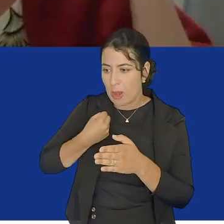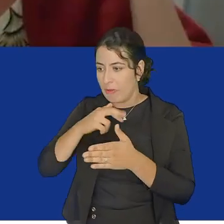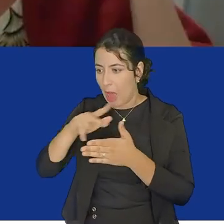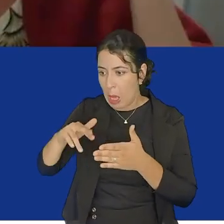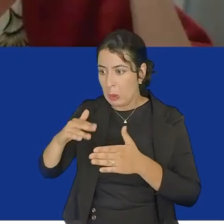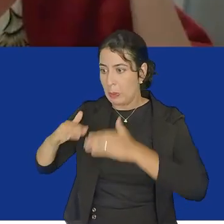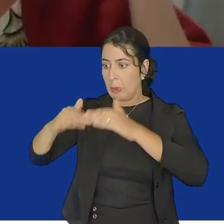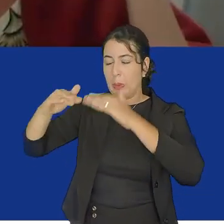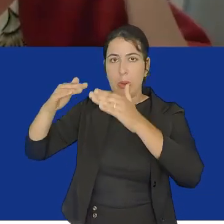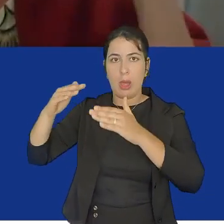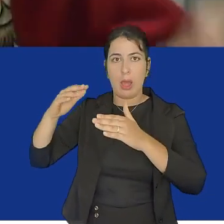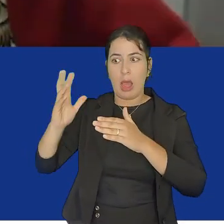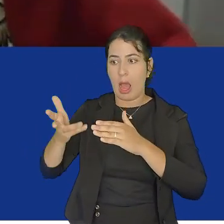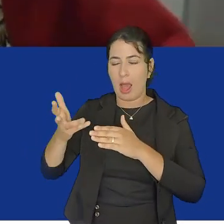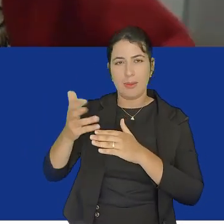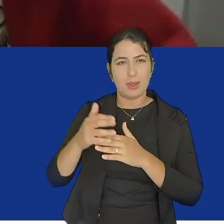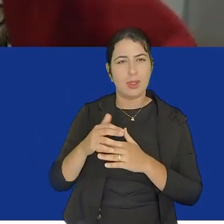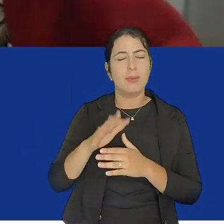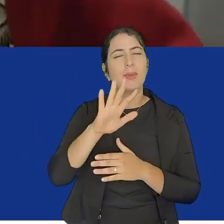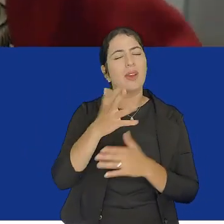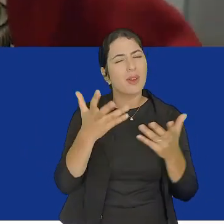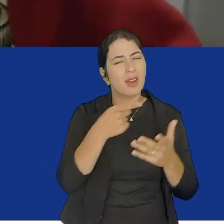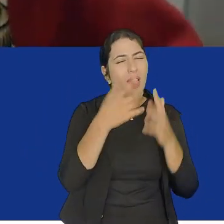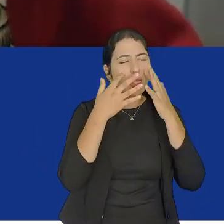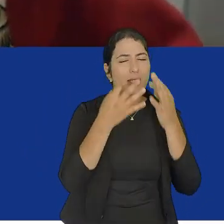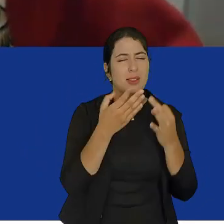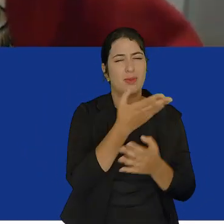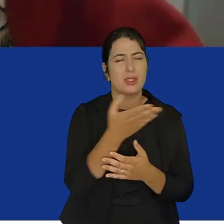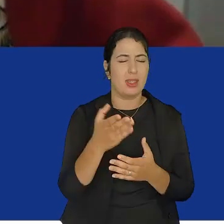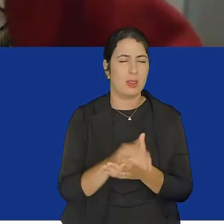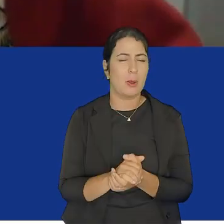importante que eu queria, né, ouvir vocês, porque se a gente muda isso,